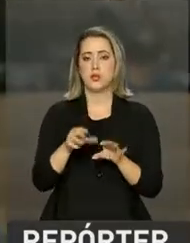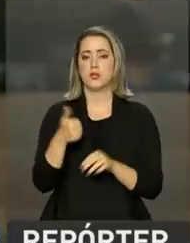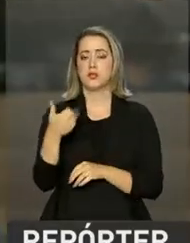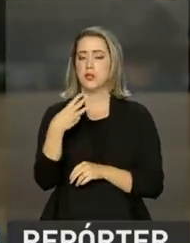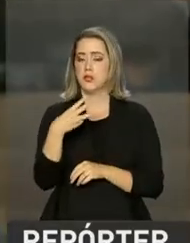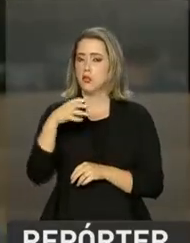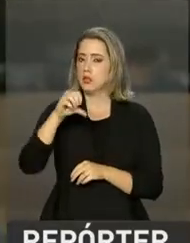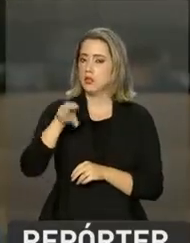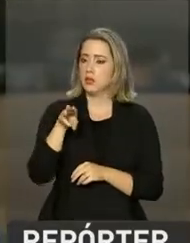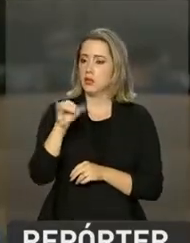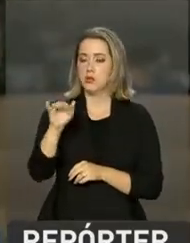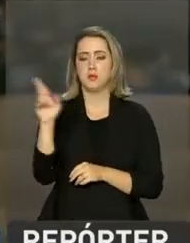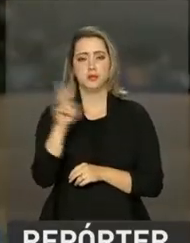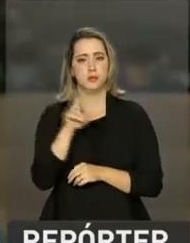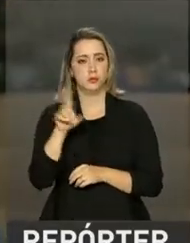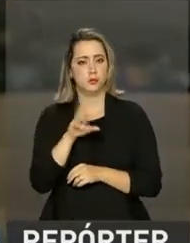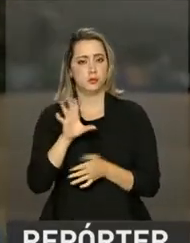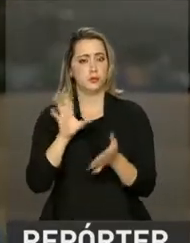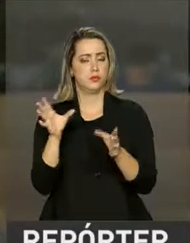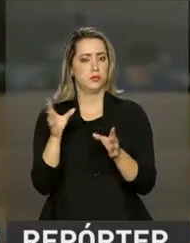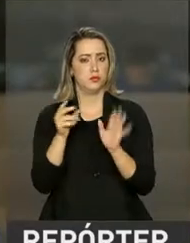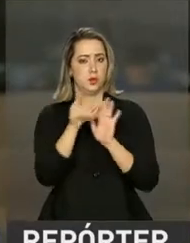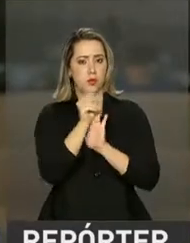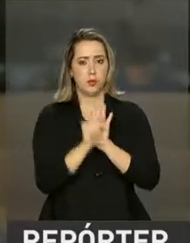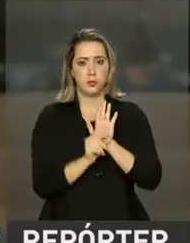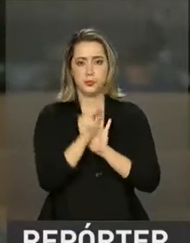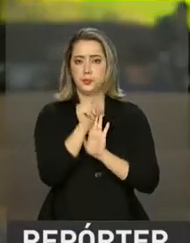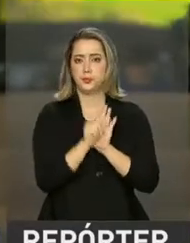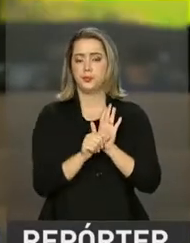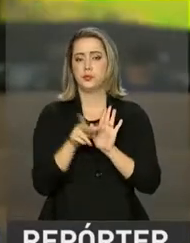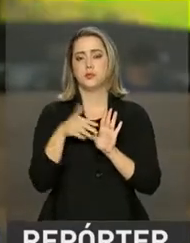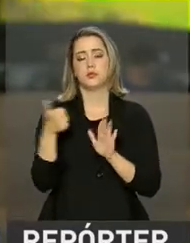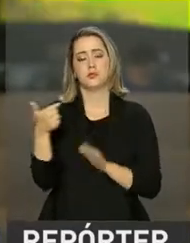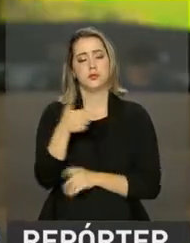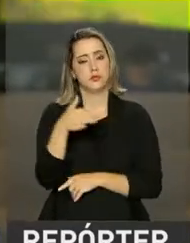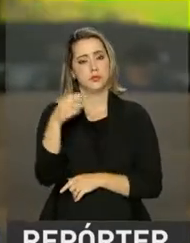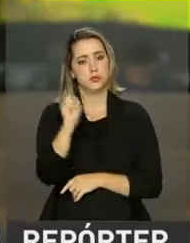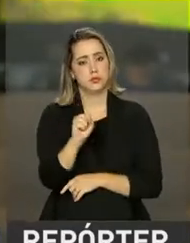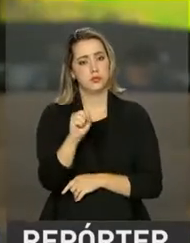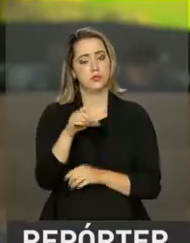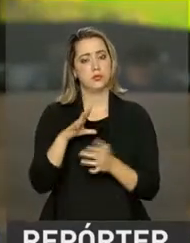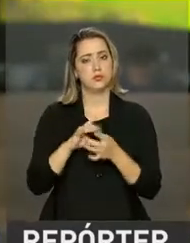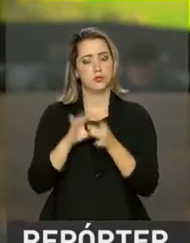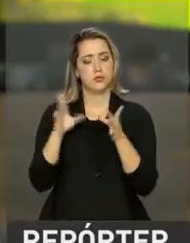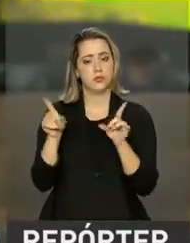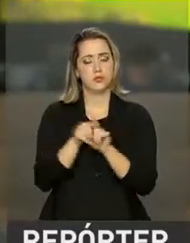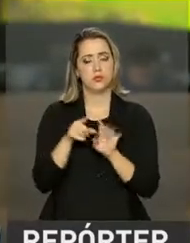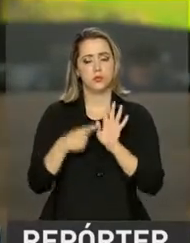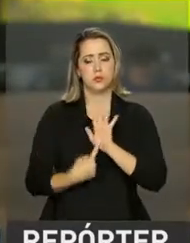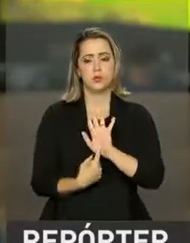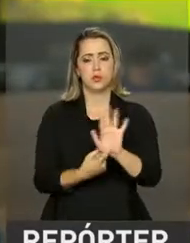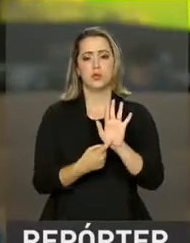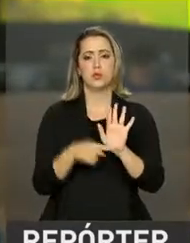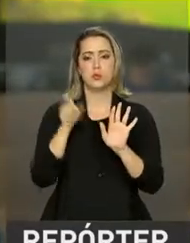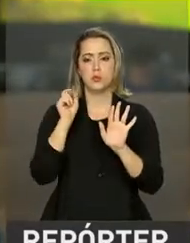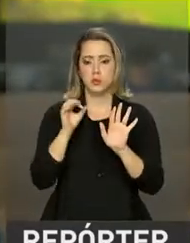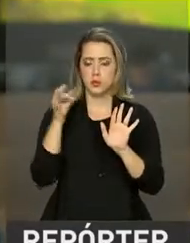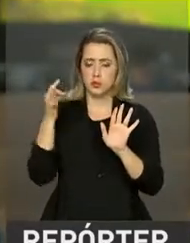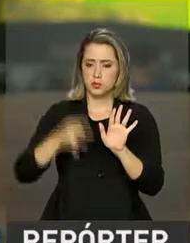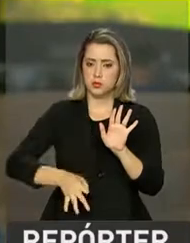reais de orçamento e liberado 138 descontingenciado, o que mostra um padrão de